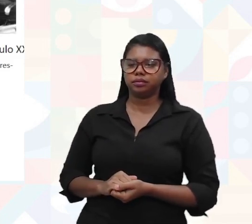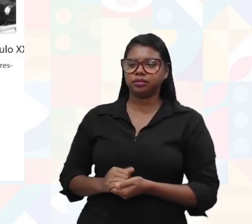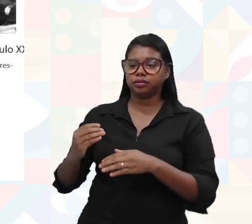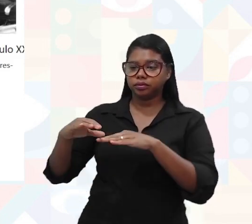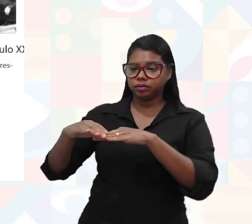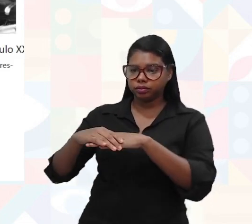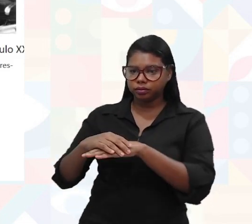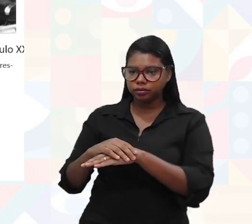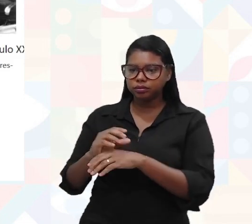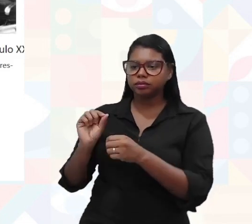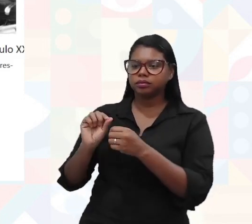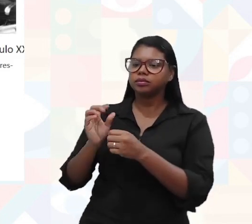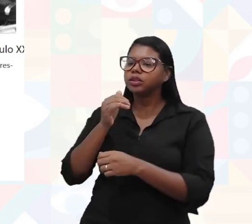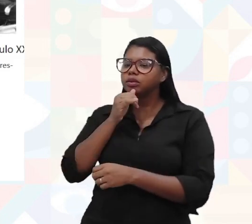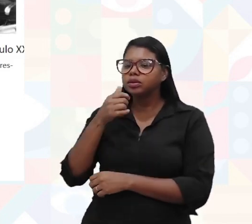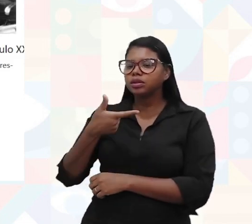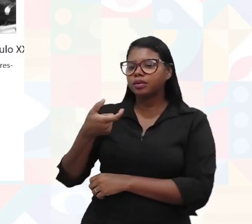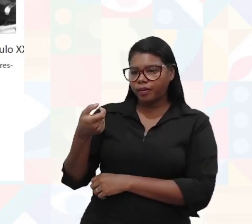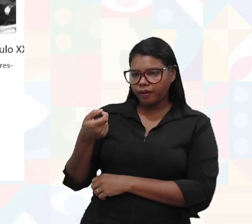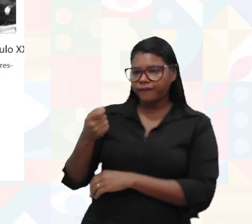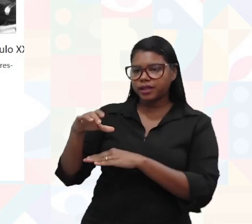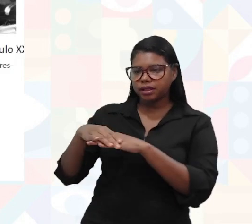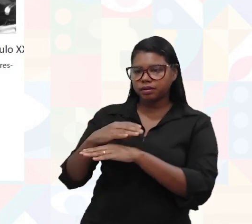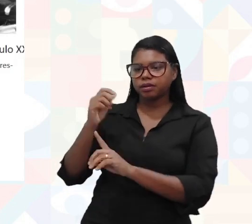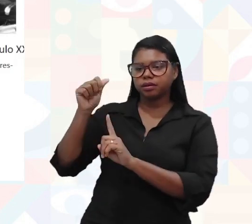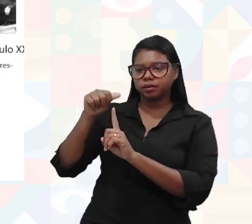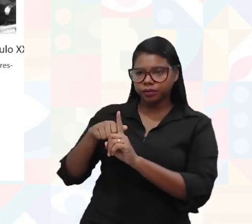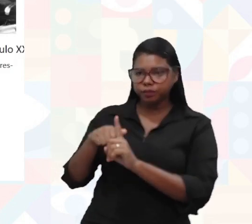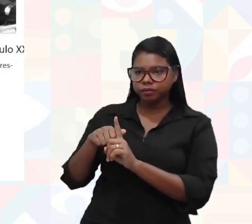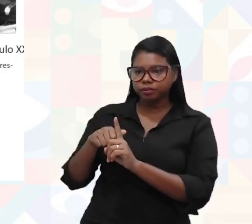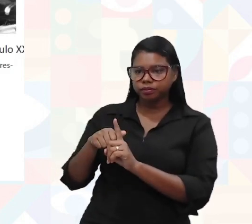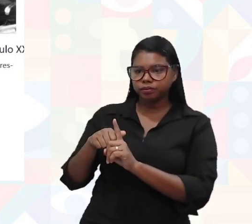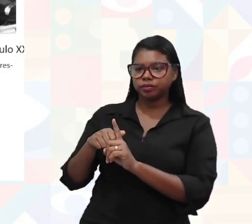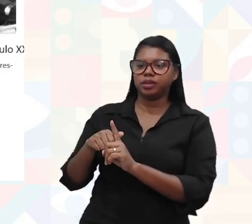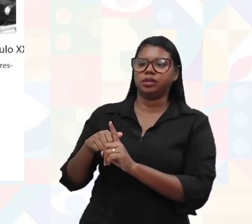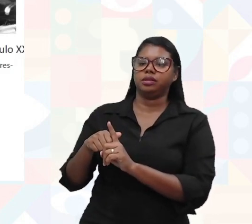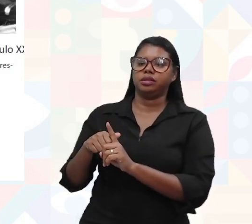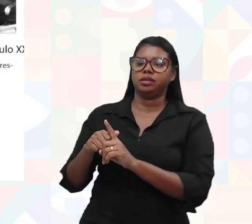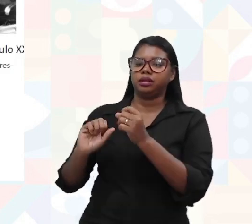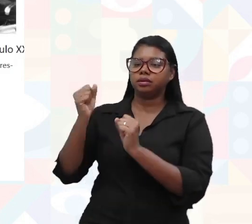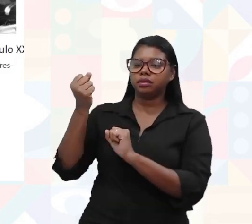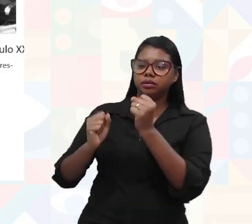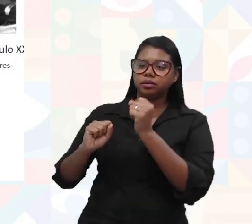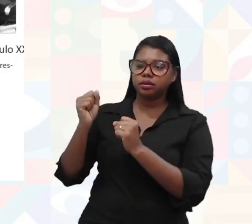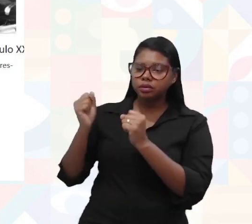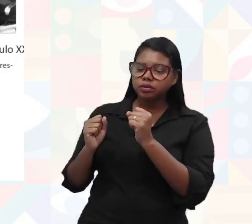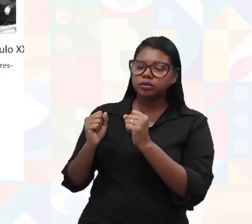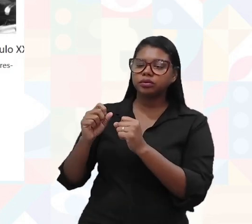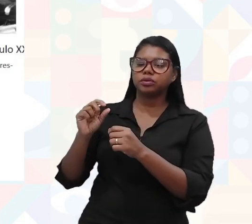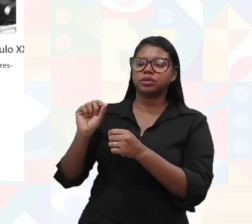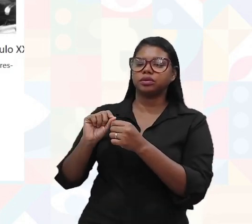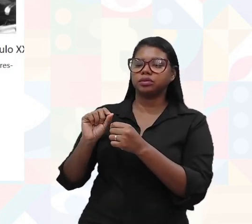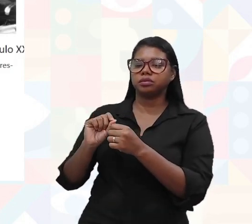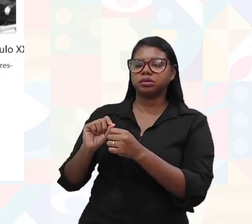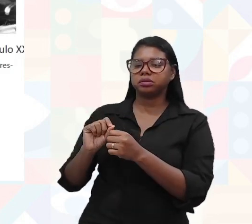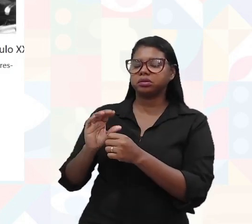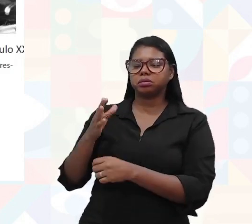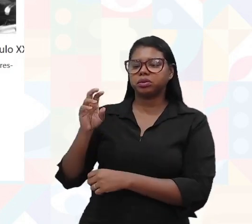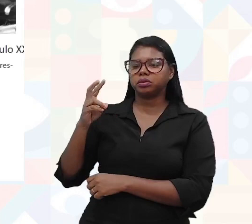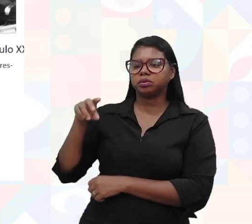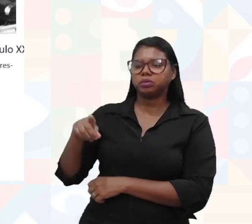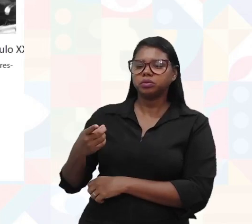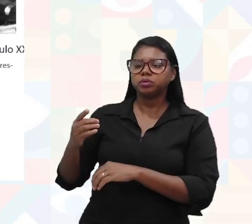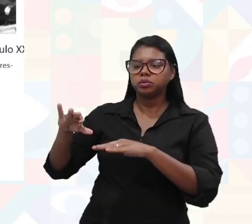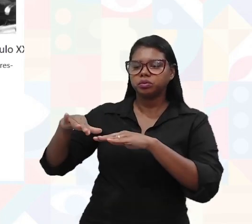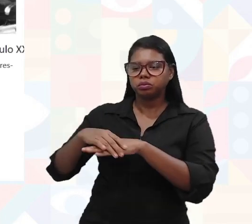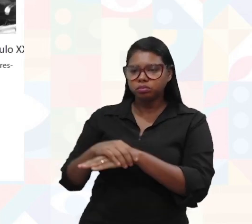sapateiro fabricava, digamos, 20 sapatos por mês, uma indústria vai fabricar 2.000 sapatos por mês, 2.000